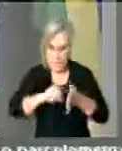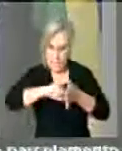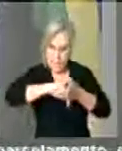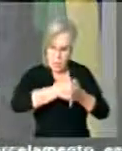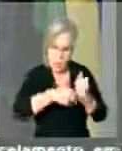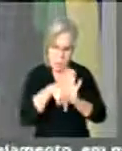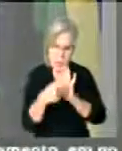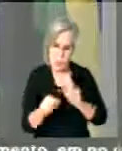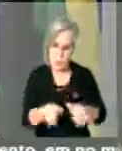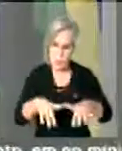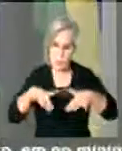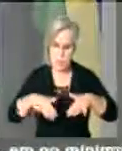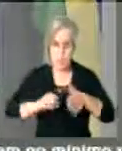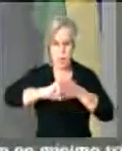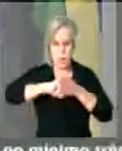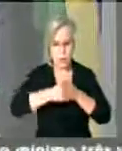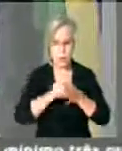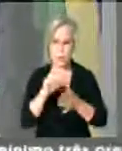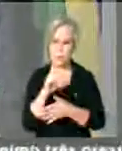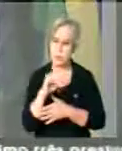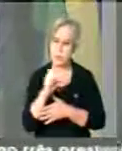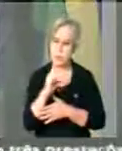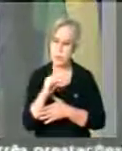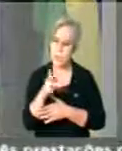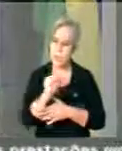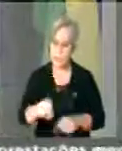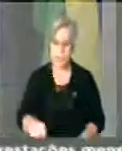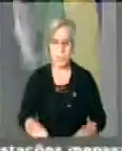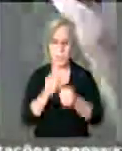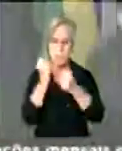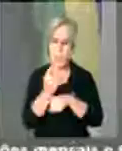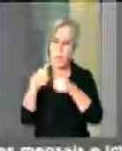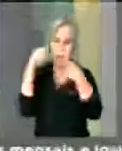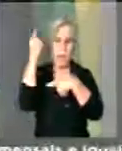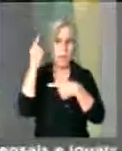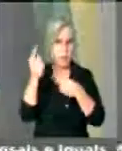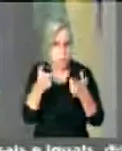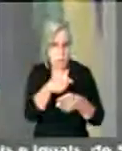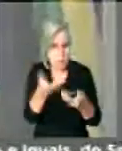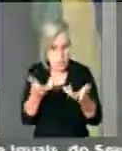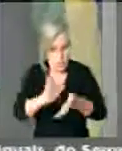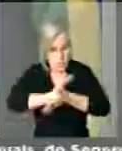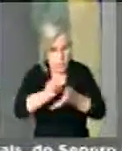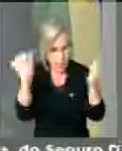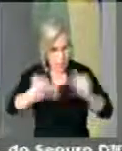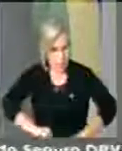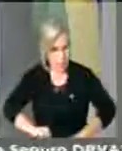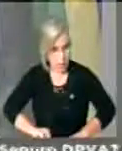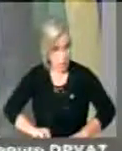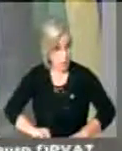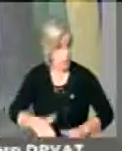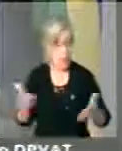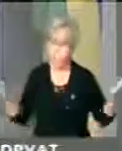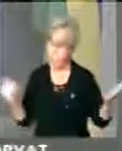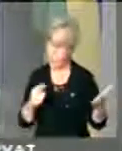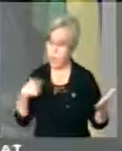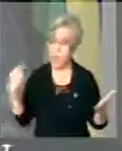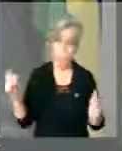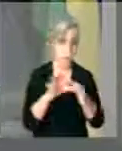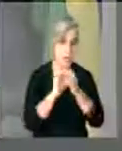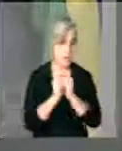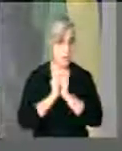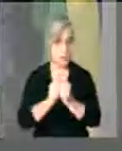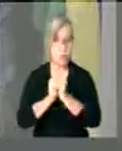obstruir a democracia, obstruir os avanços. Agora temos que estar unidos, a